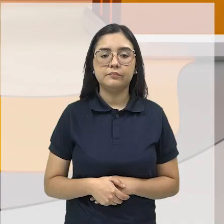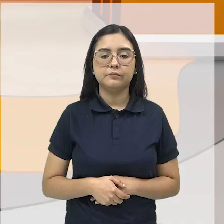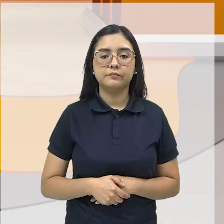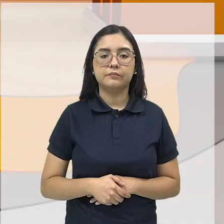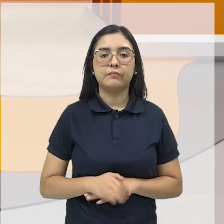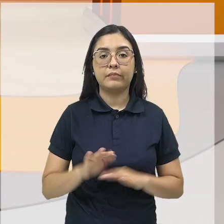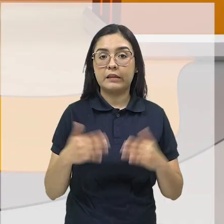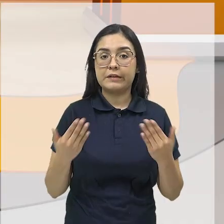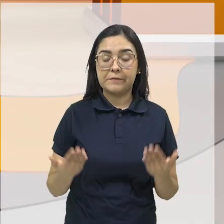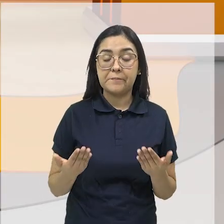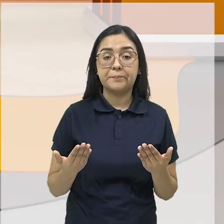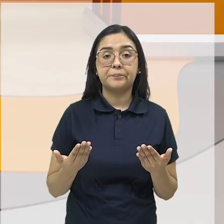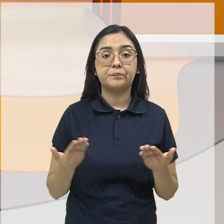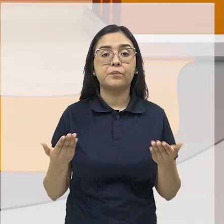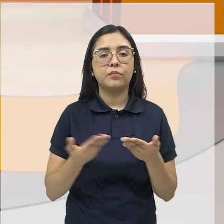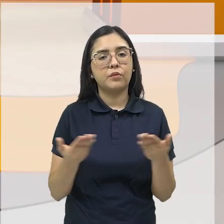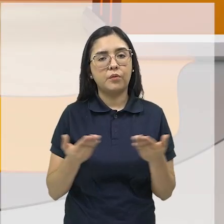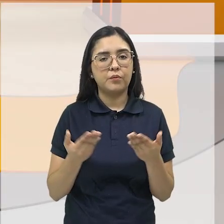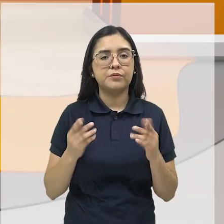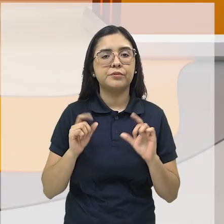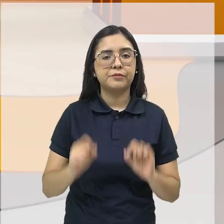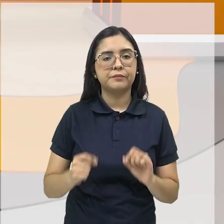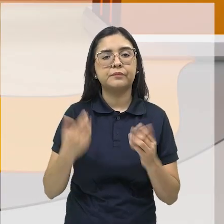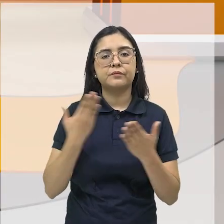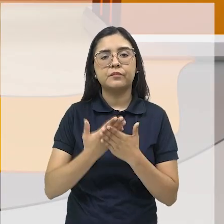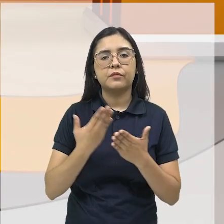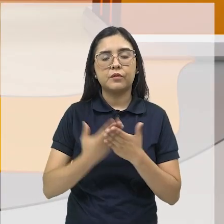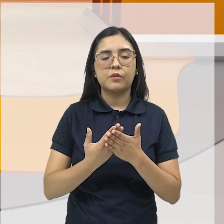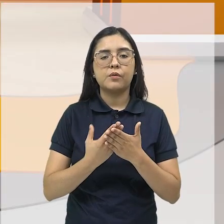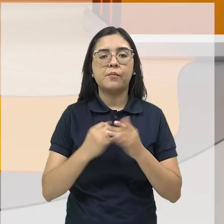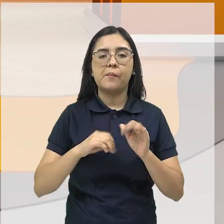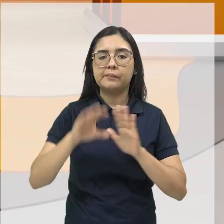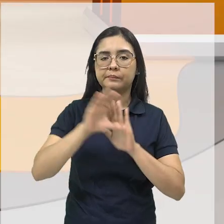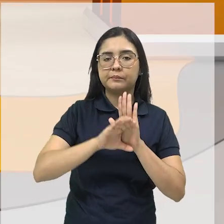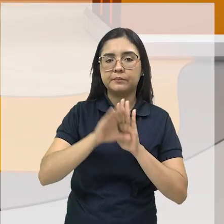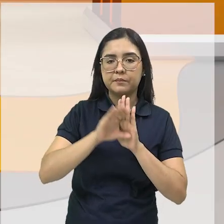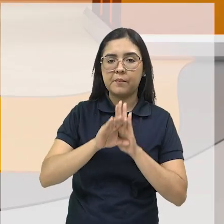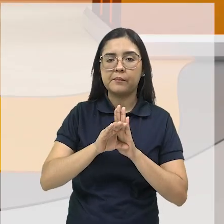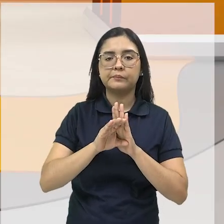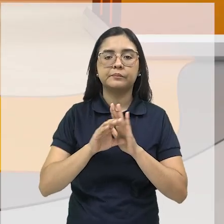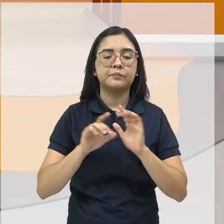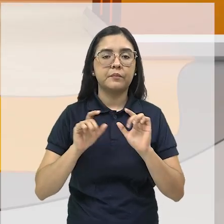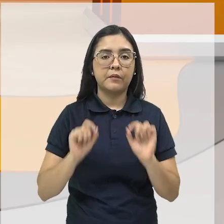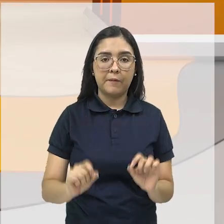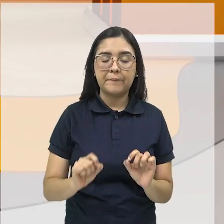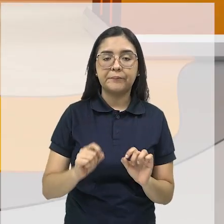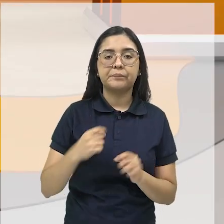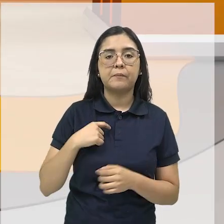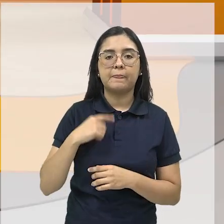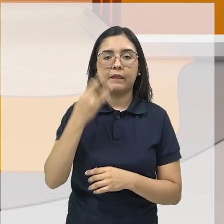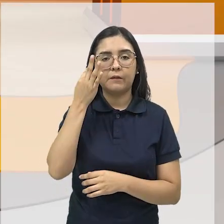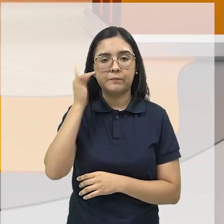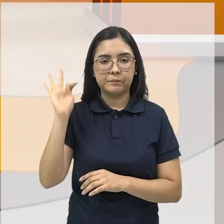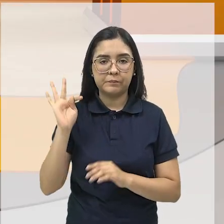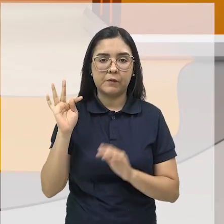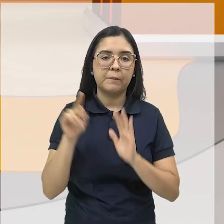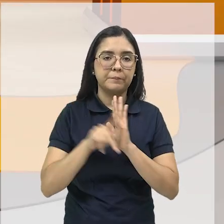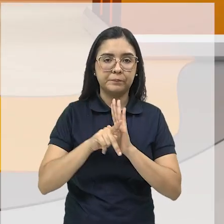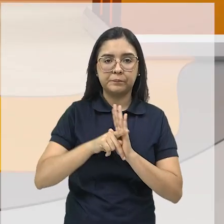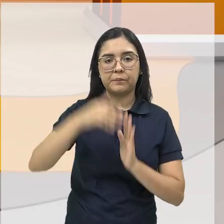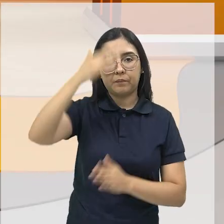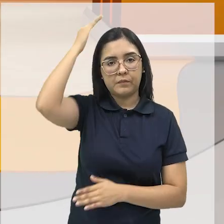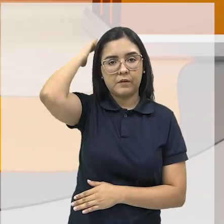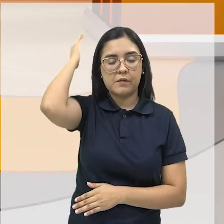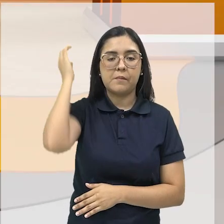Então, aluno, hoje nós vamos trabalhar, né, o conceito de darwinismo social atrelado à ideia de racismo, né?